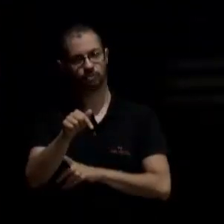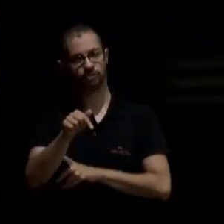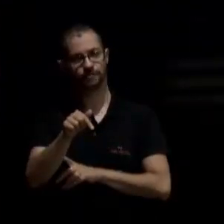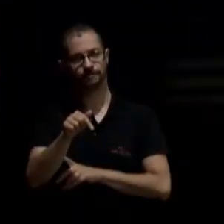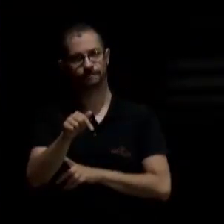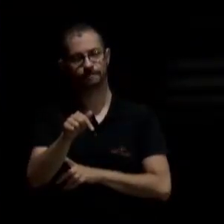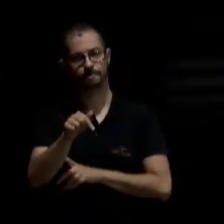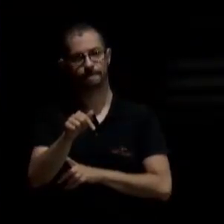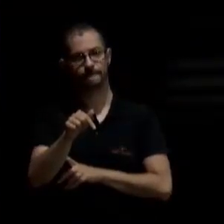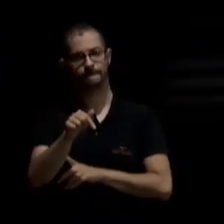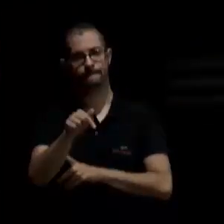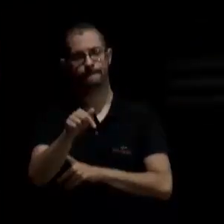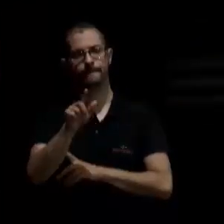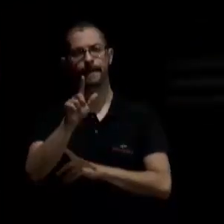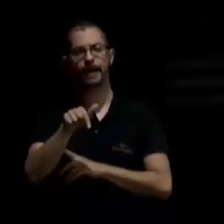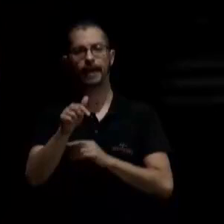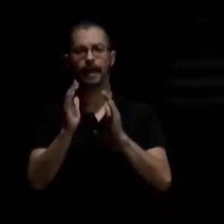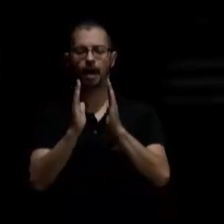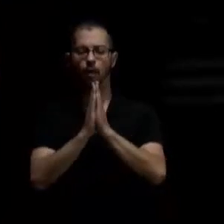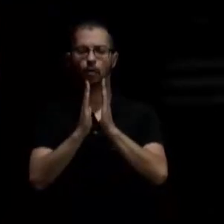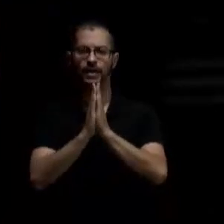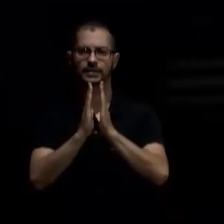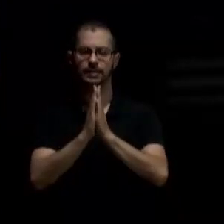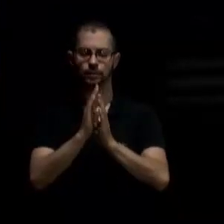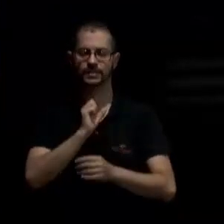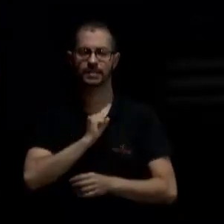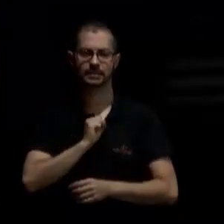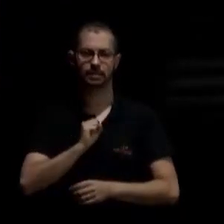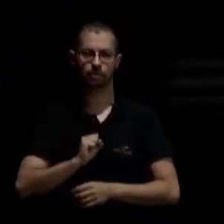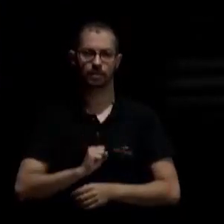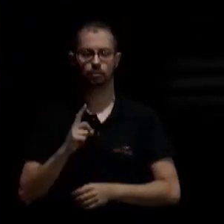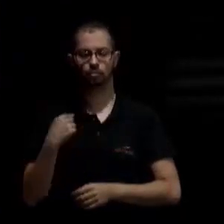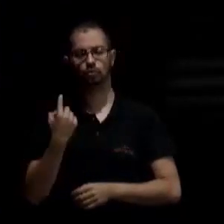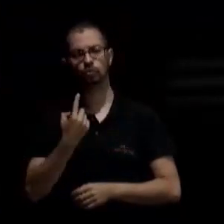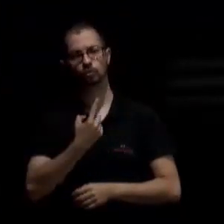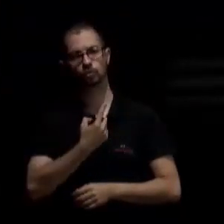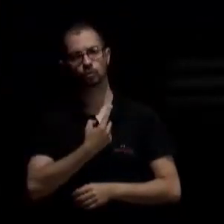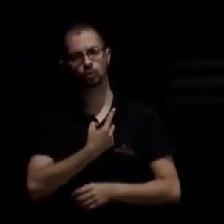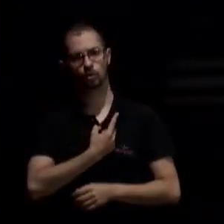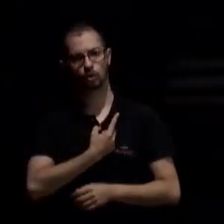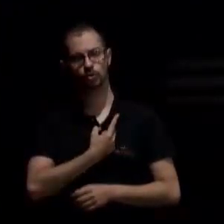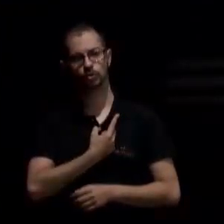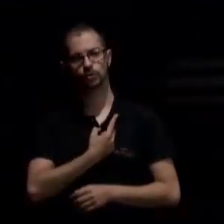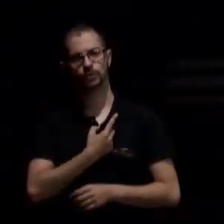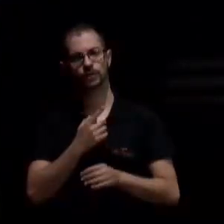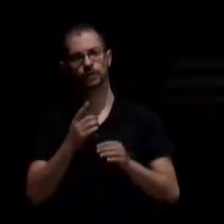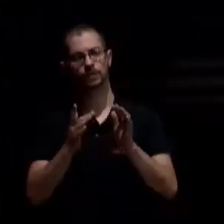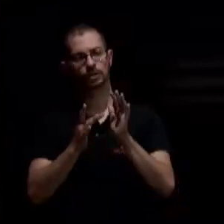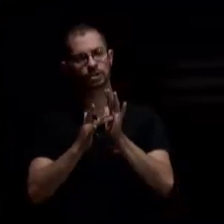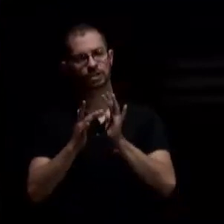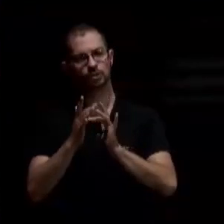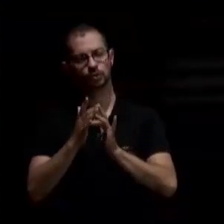é a oração sacerdotal do nosso sumo sacerdote, segundo